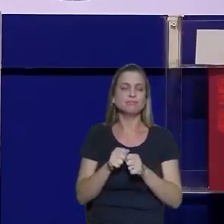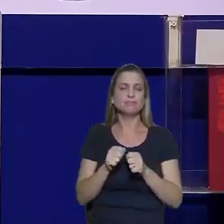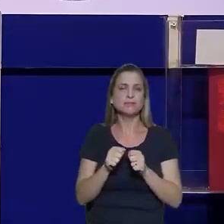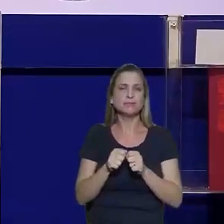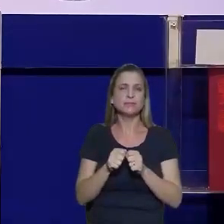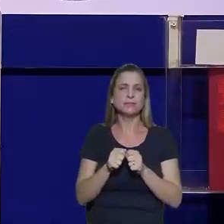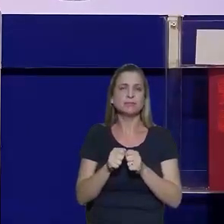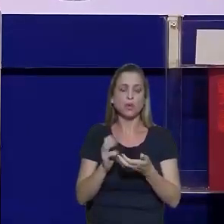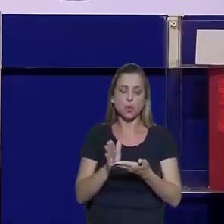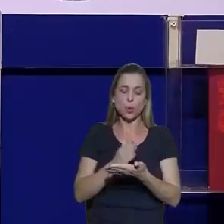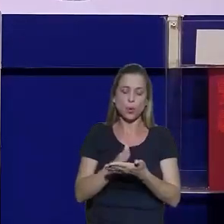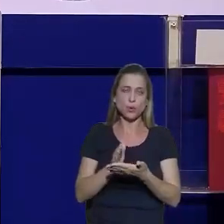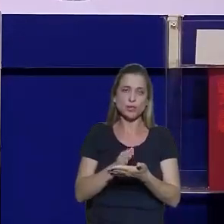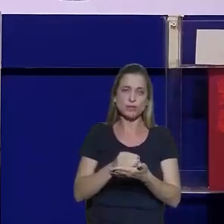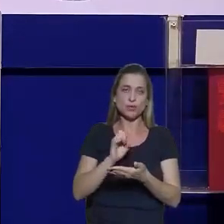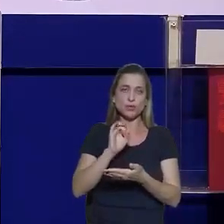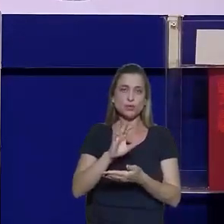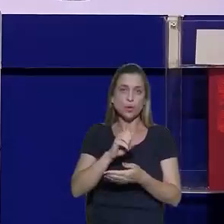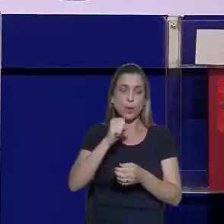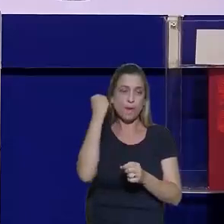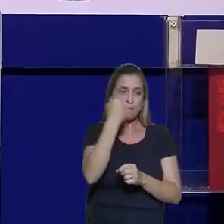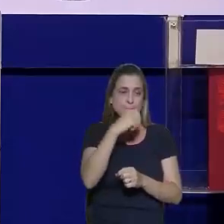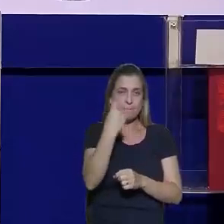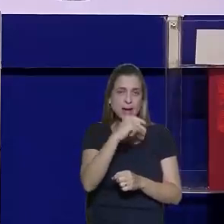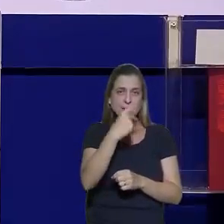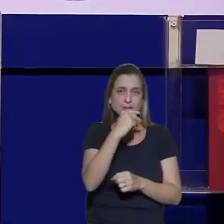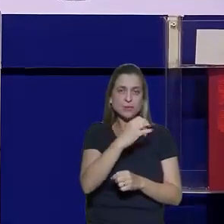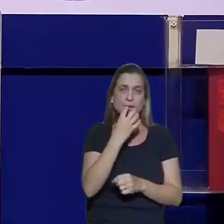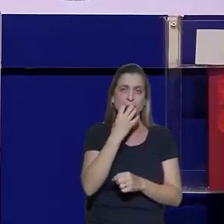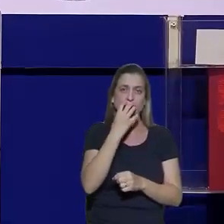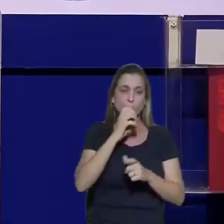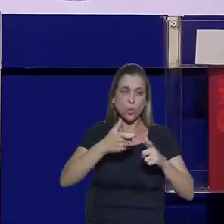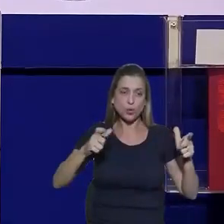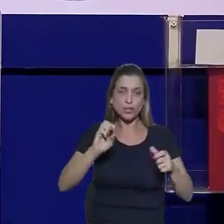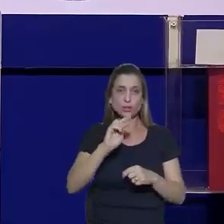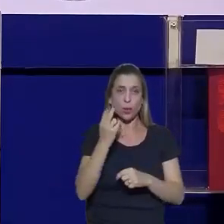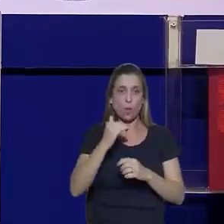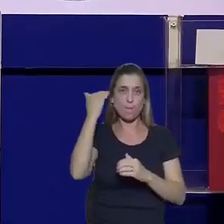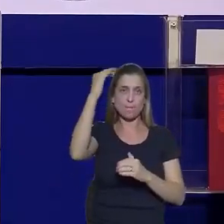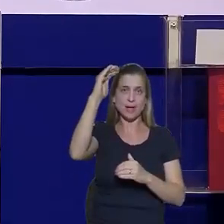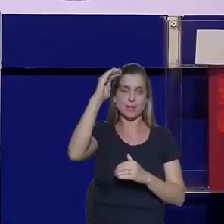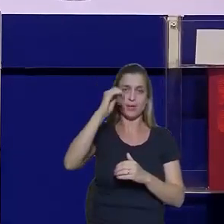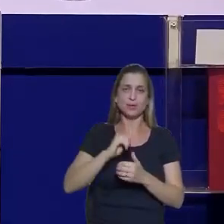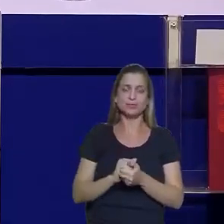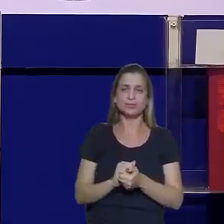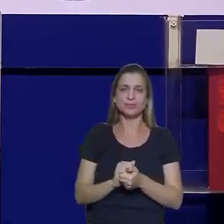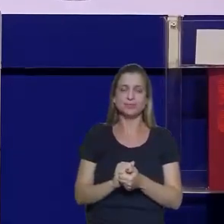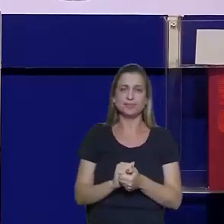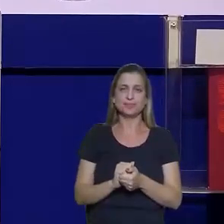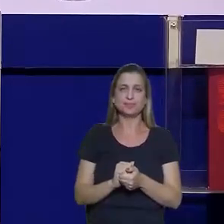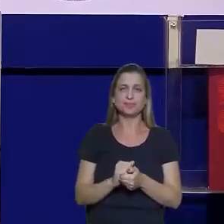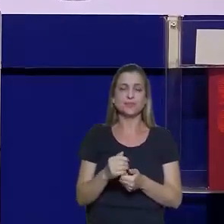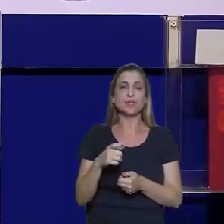livro, né? Eu Só Bato em Cachorro Grande, do meu tamanho maior, 81 lições do método Sueli Carneiro. Eu